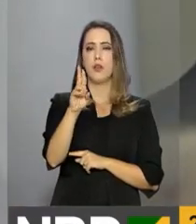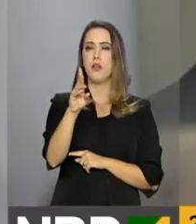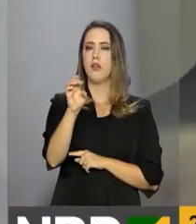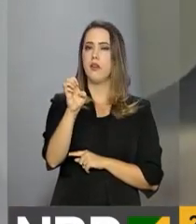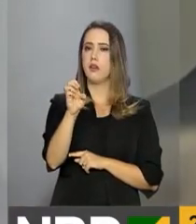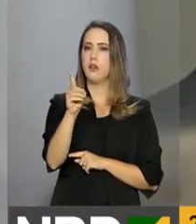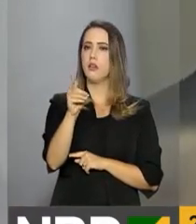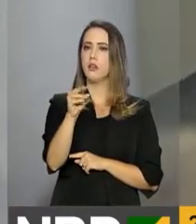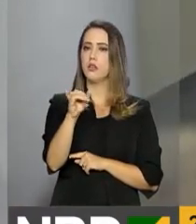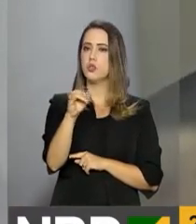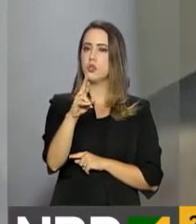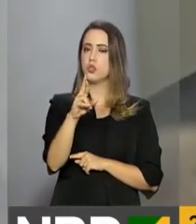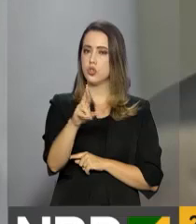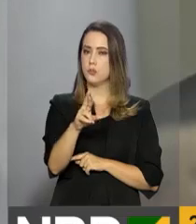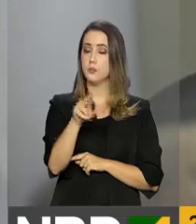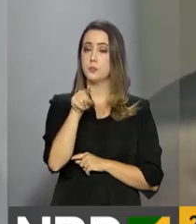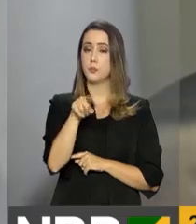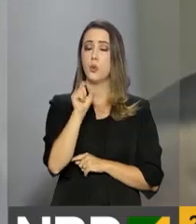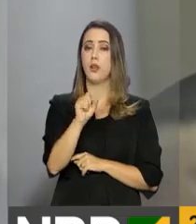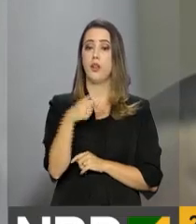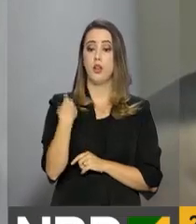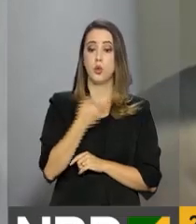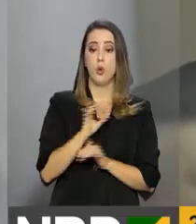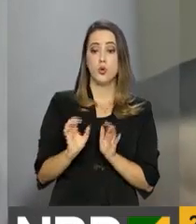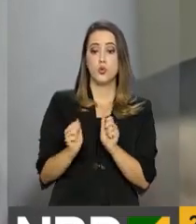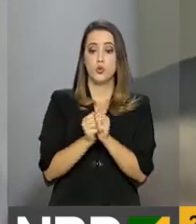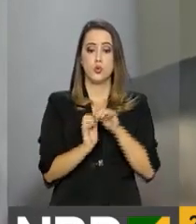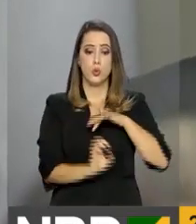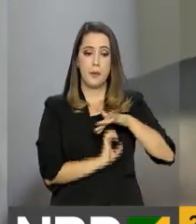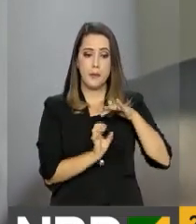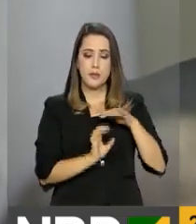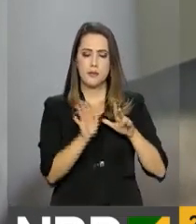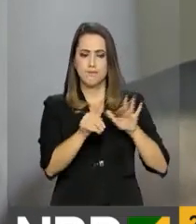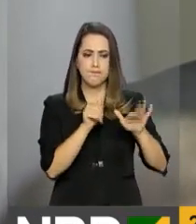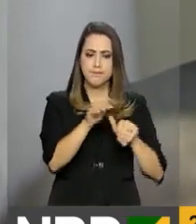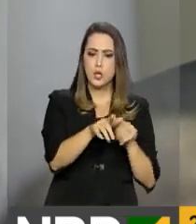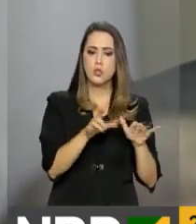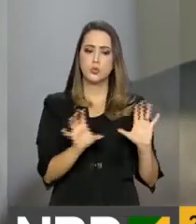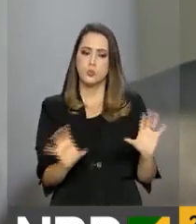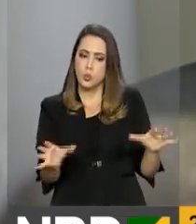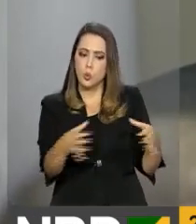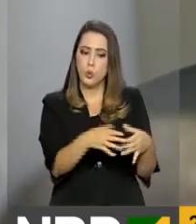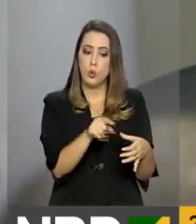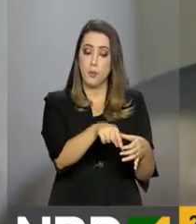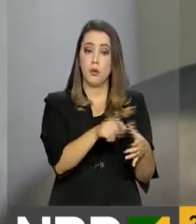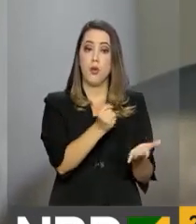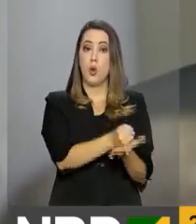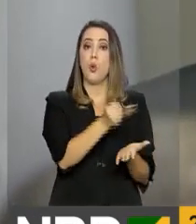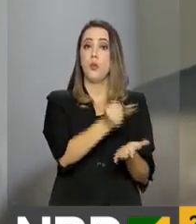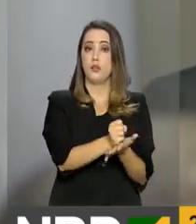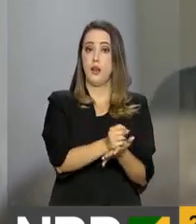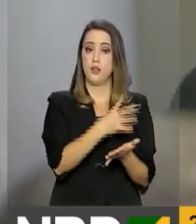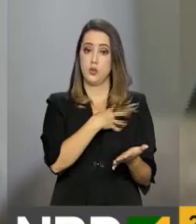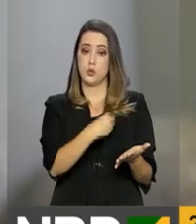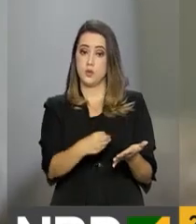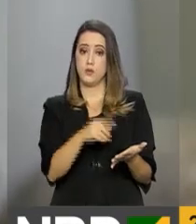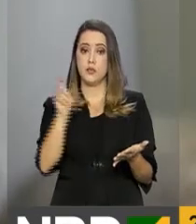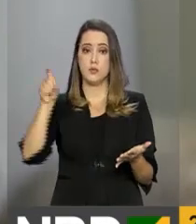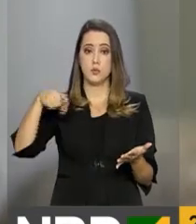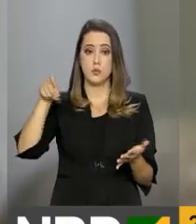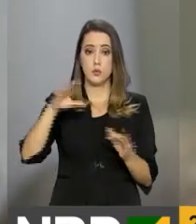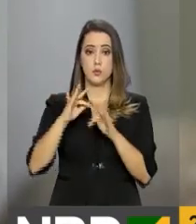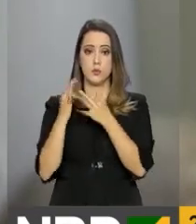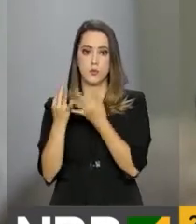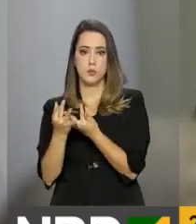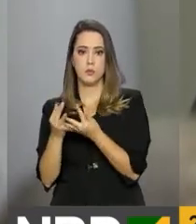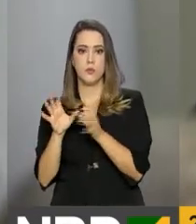área empresarial, supermercados, etc. É que eles passam a empregar os filhos dos desfrutantes do Bolsa